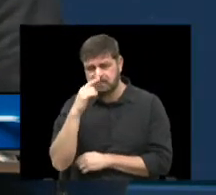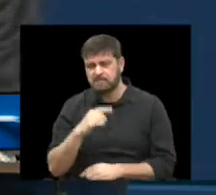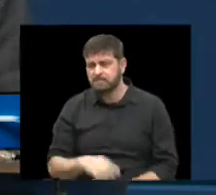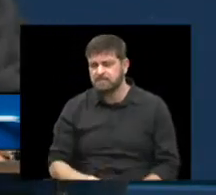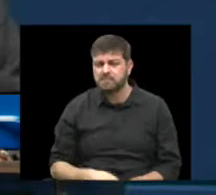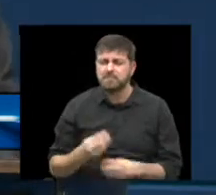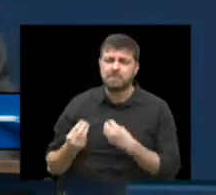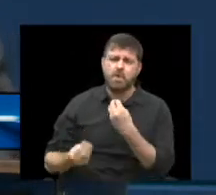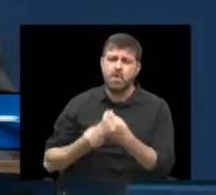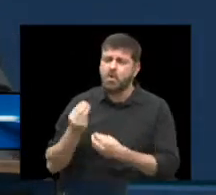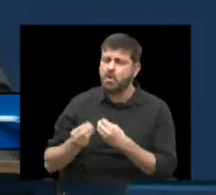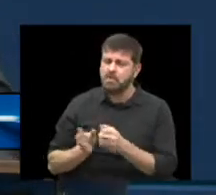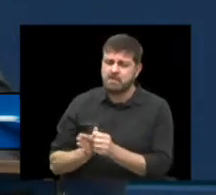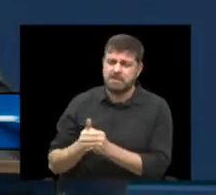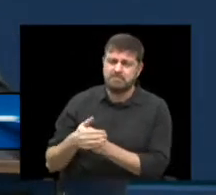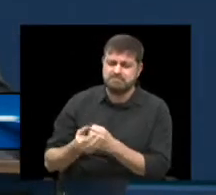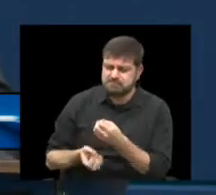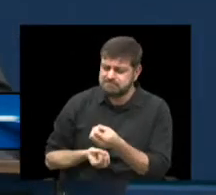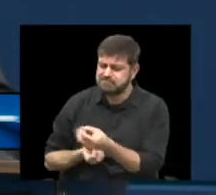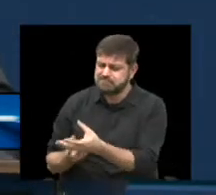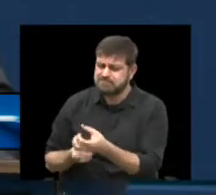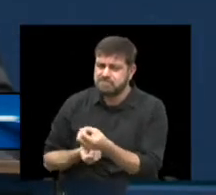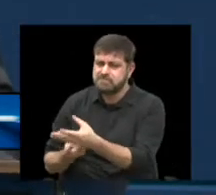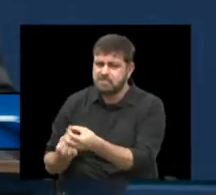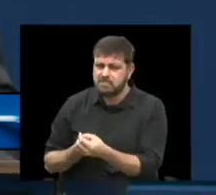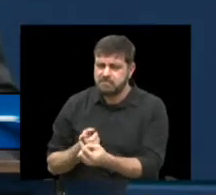como que essa delação não atingiu